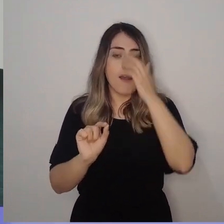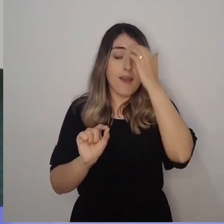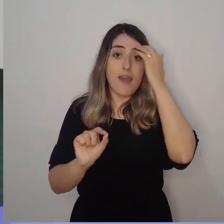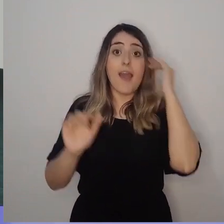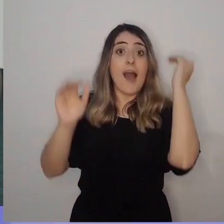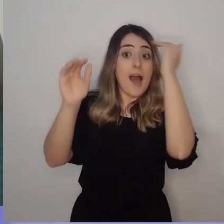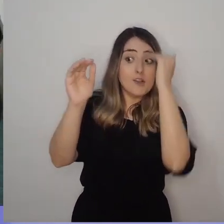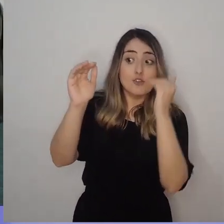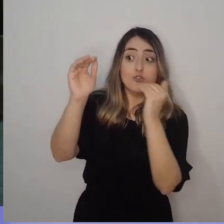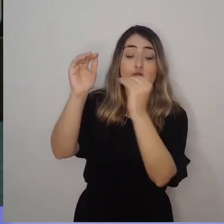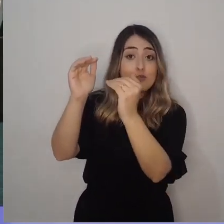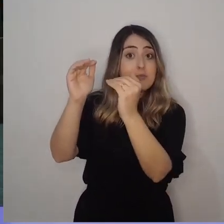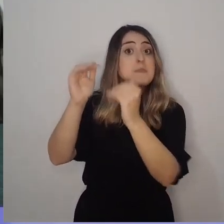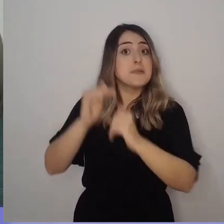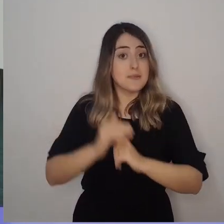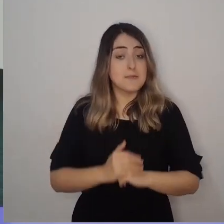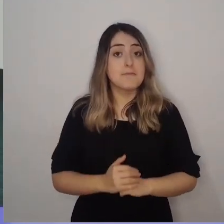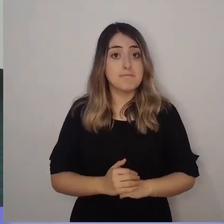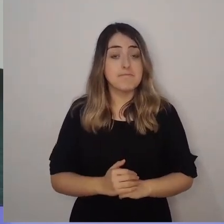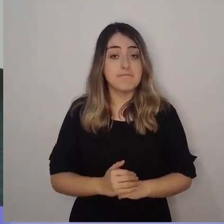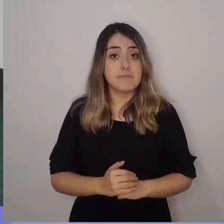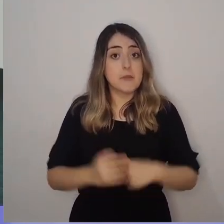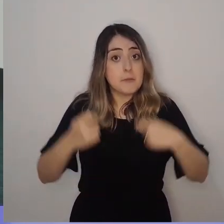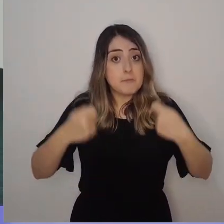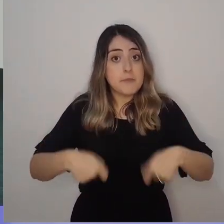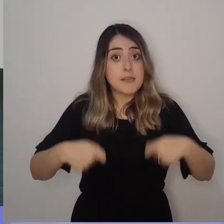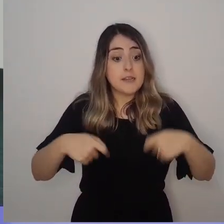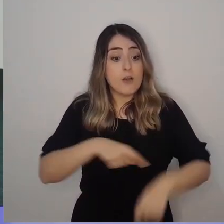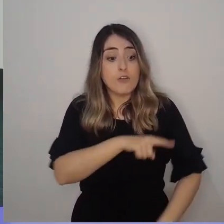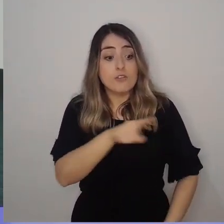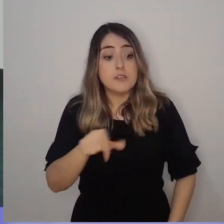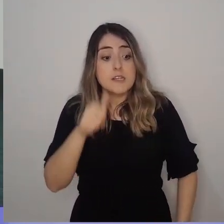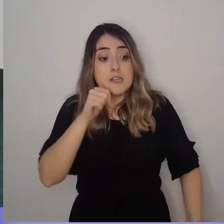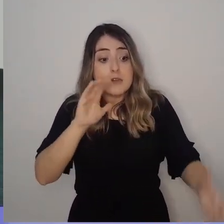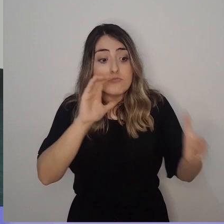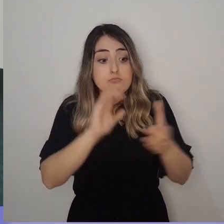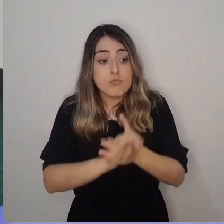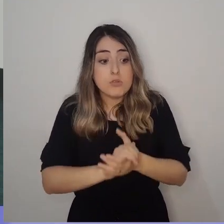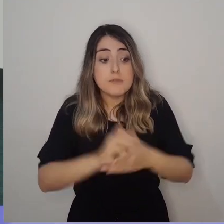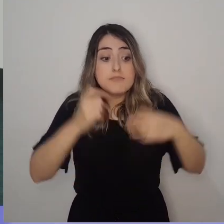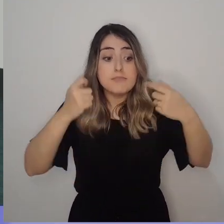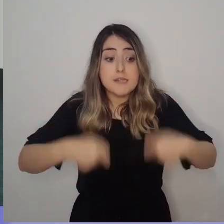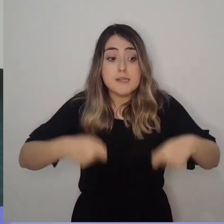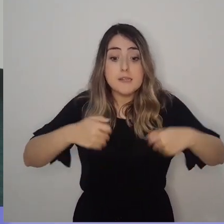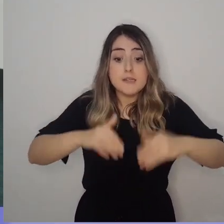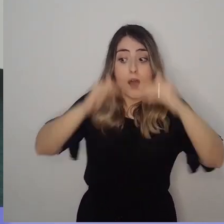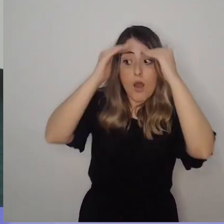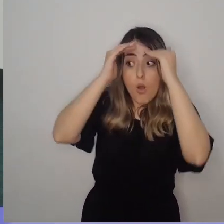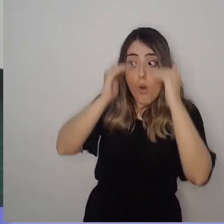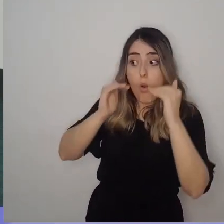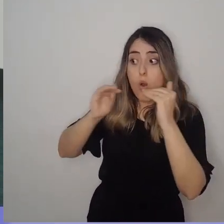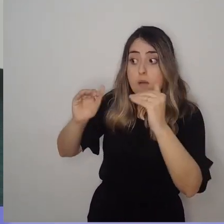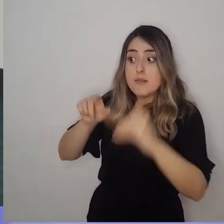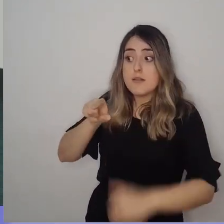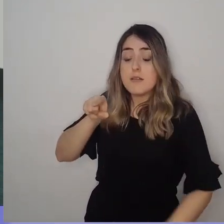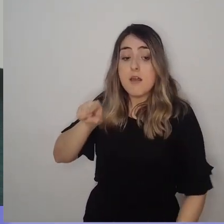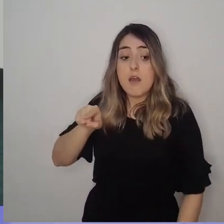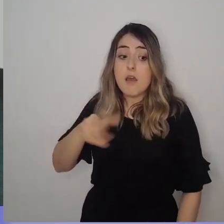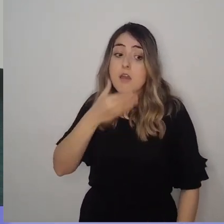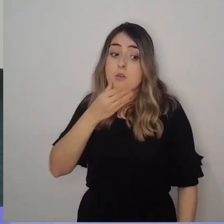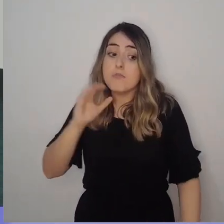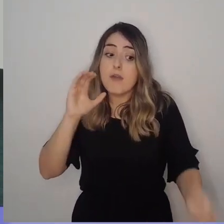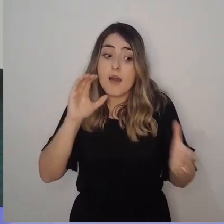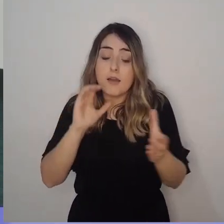própria submissão que ele havia falado no versículo 21. Ele diz que a esposa tem uma obrigação de